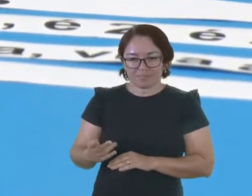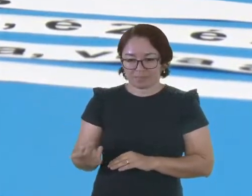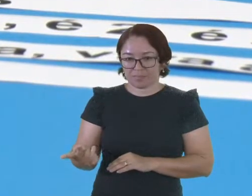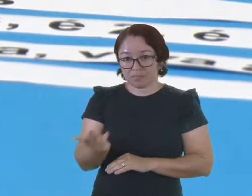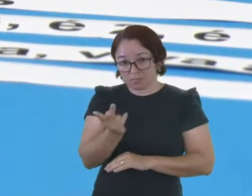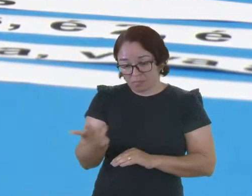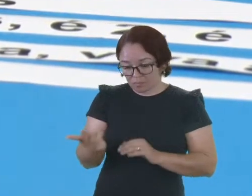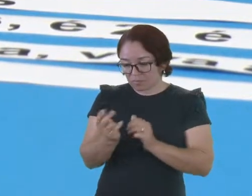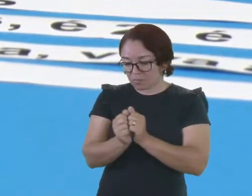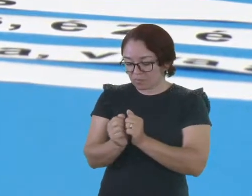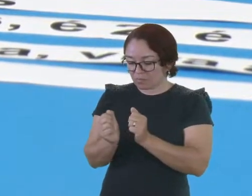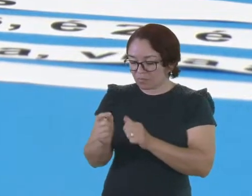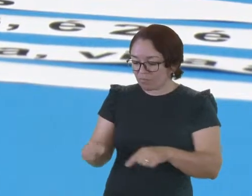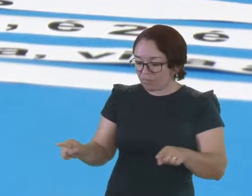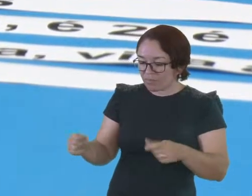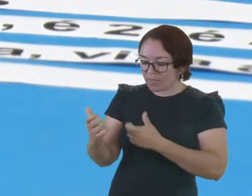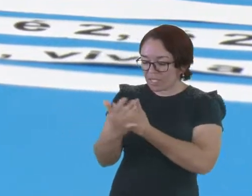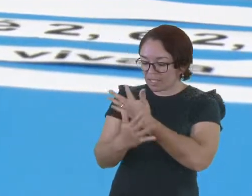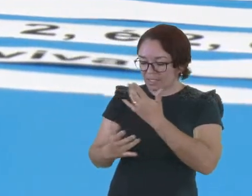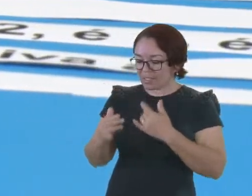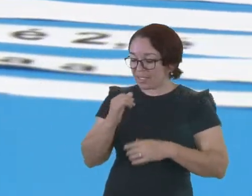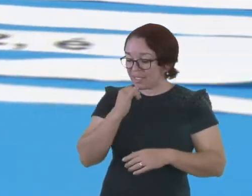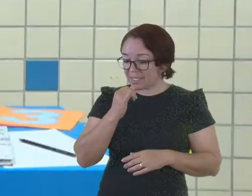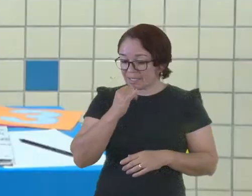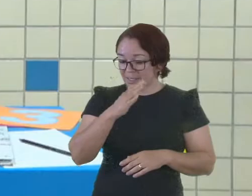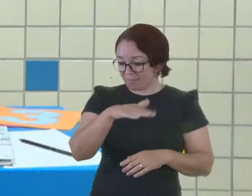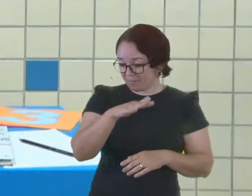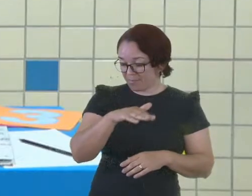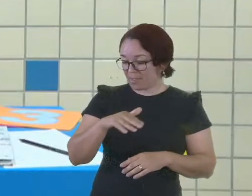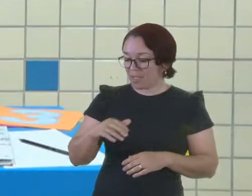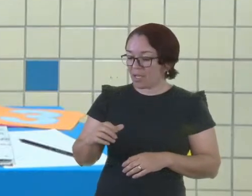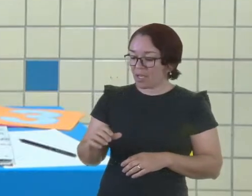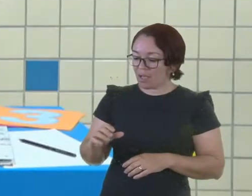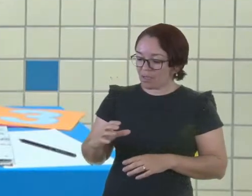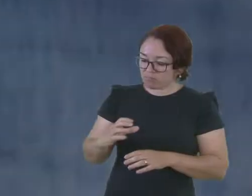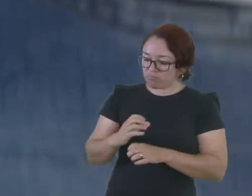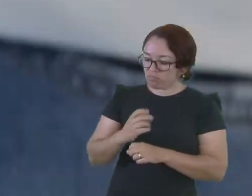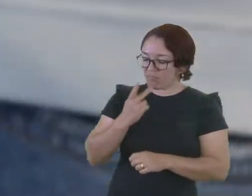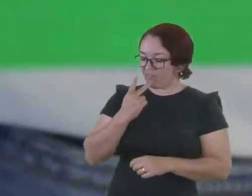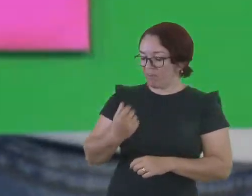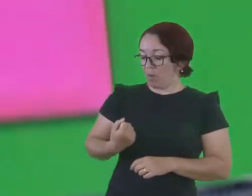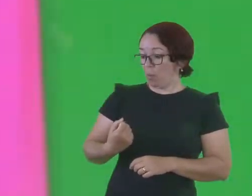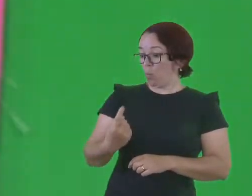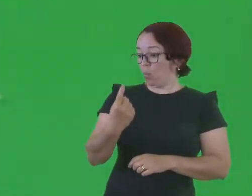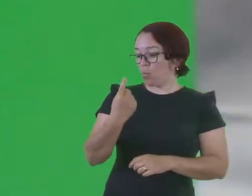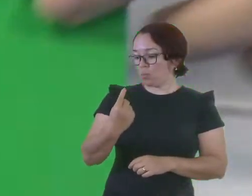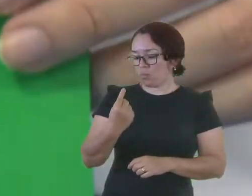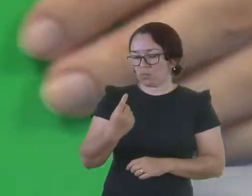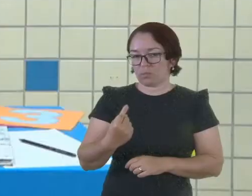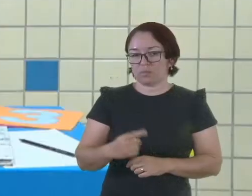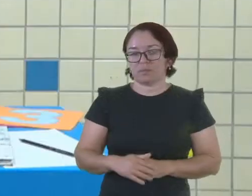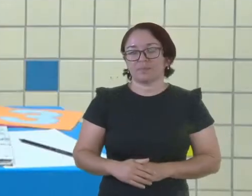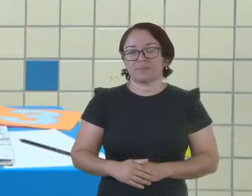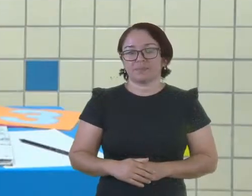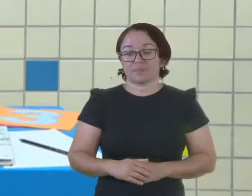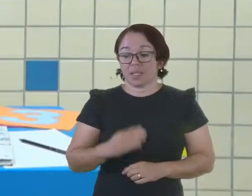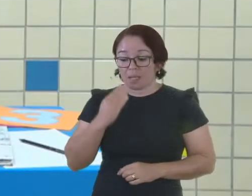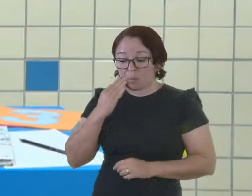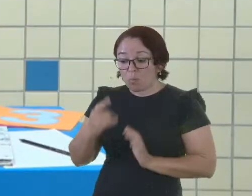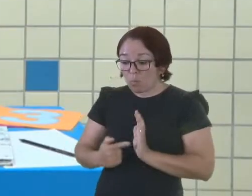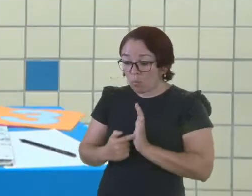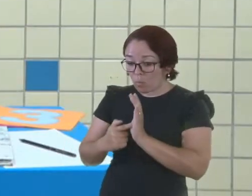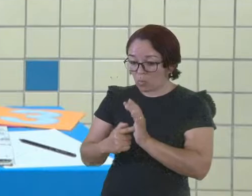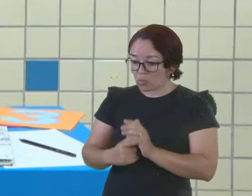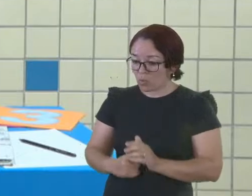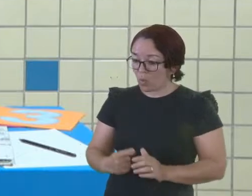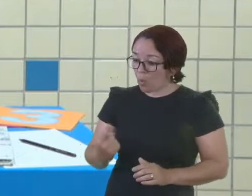for, Mariana conta um. Aí vai pegar o número 1, vocês podem fazer também o numeral com a